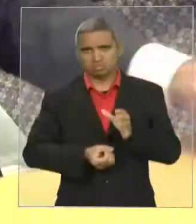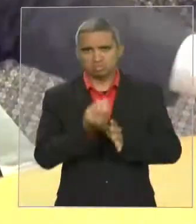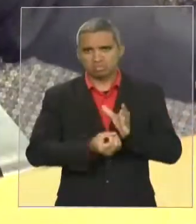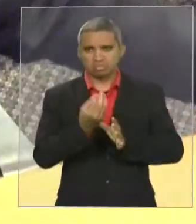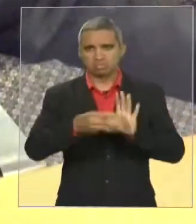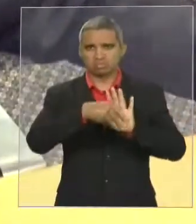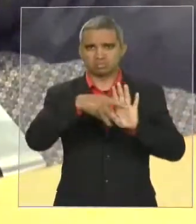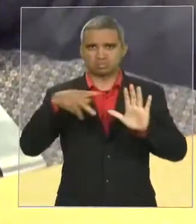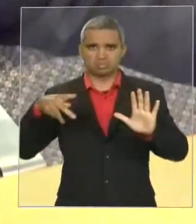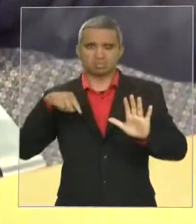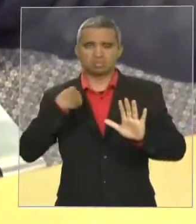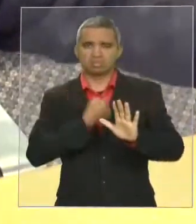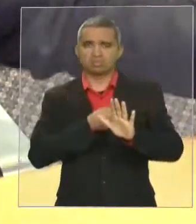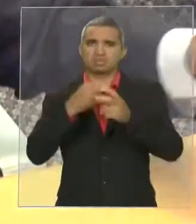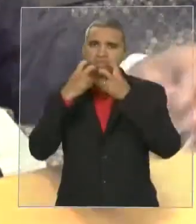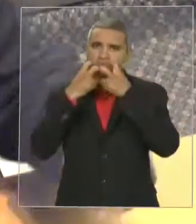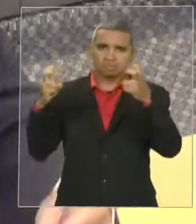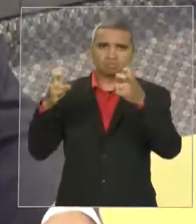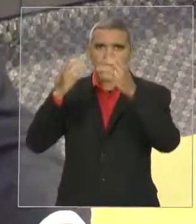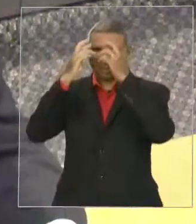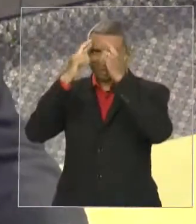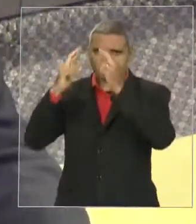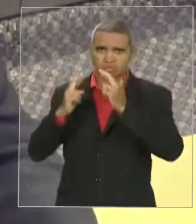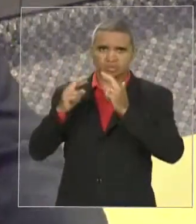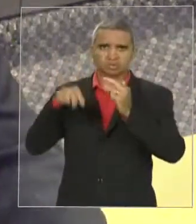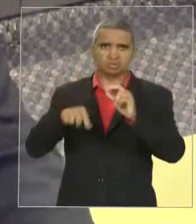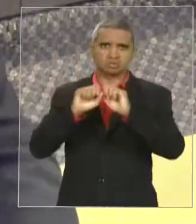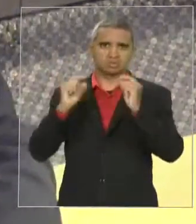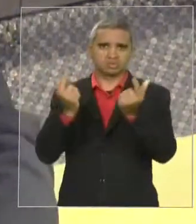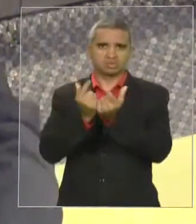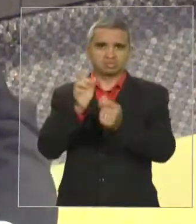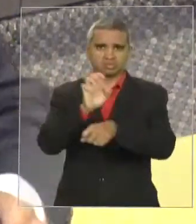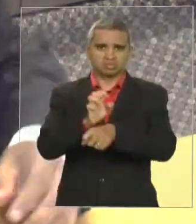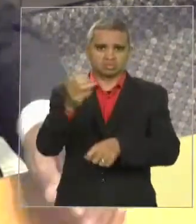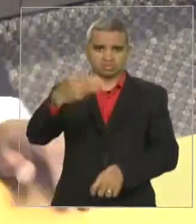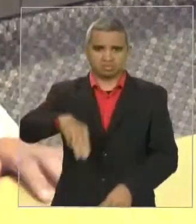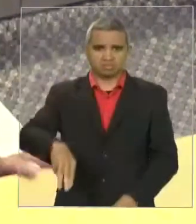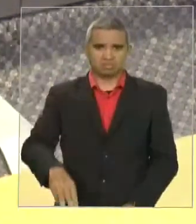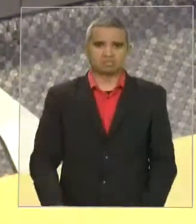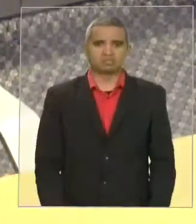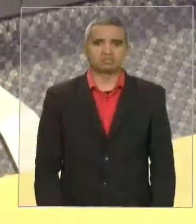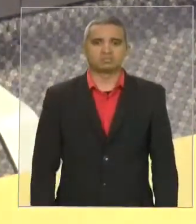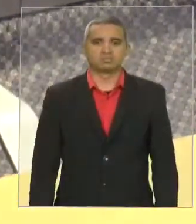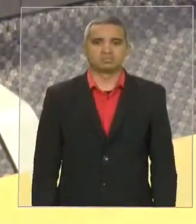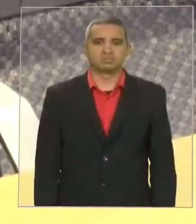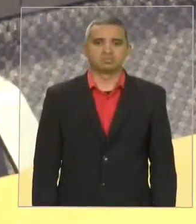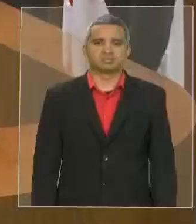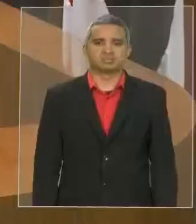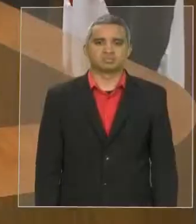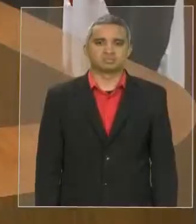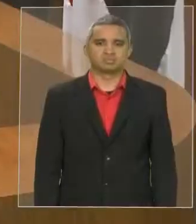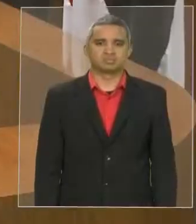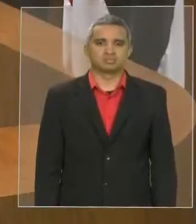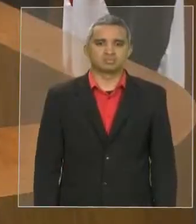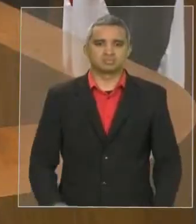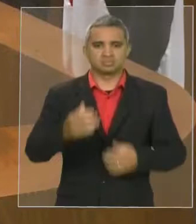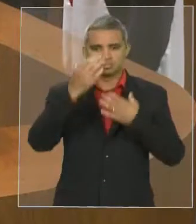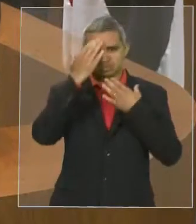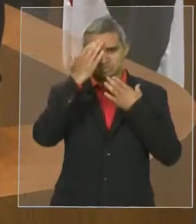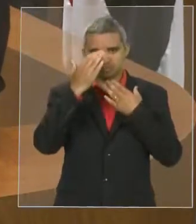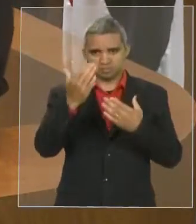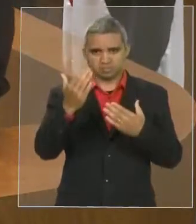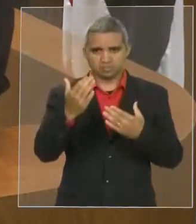atenção a respeito dos demais pares, e aí possa respeitar o orador na tribuna, e os apartes são feitos por gentileza.